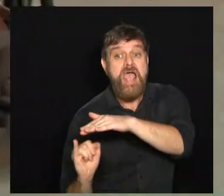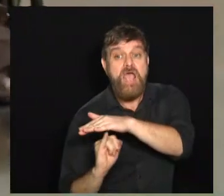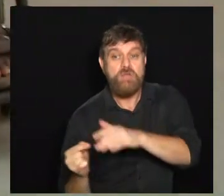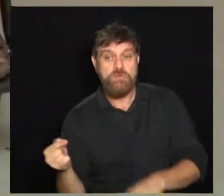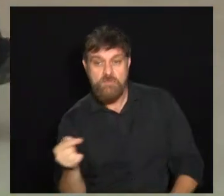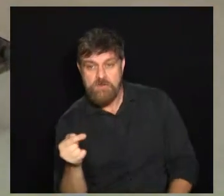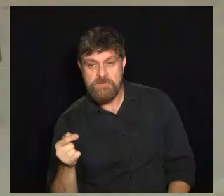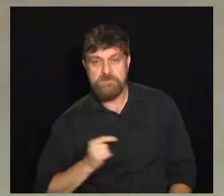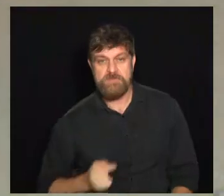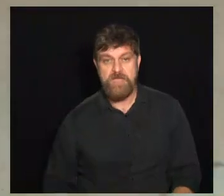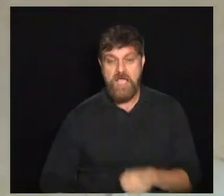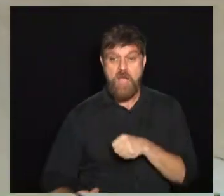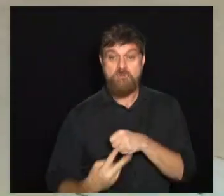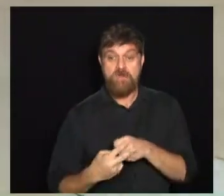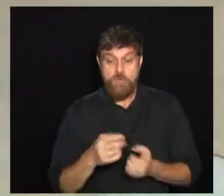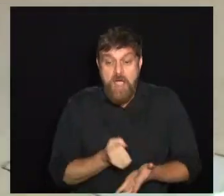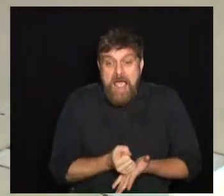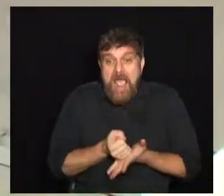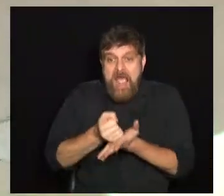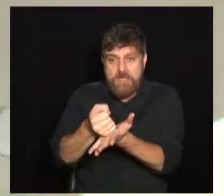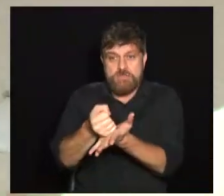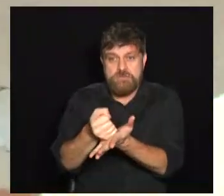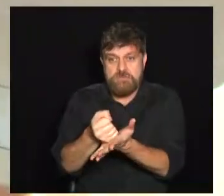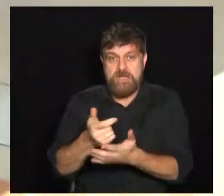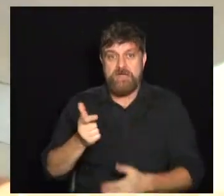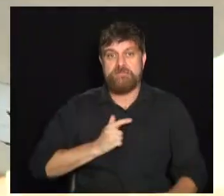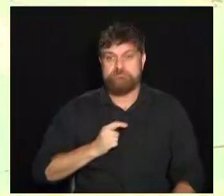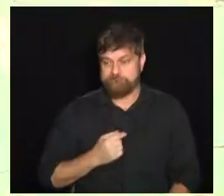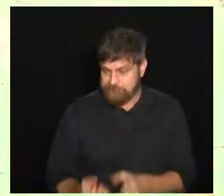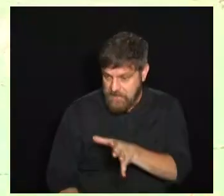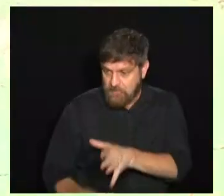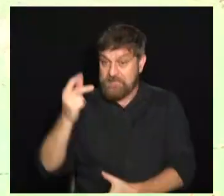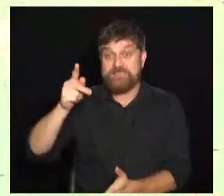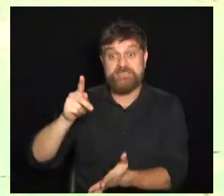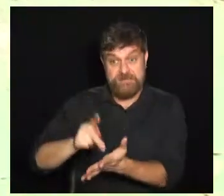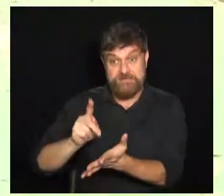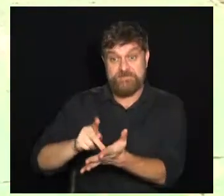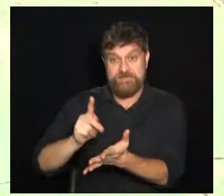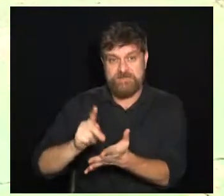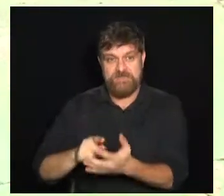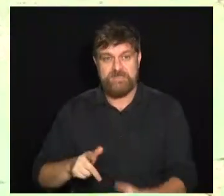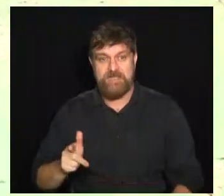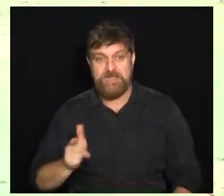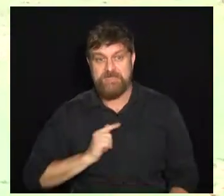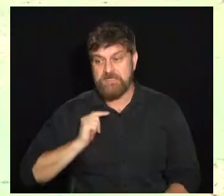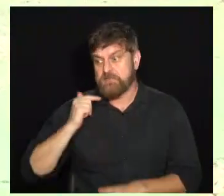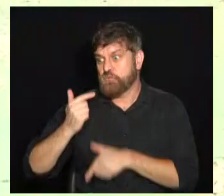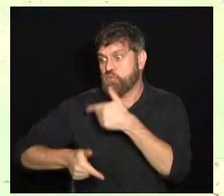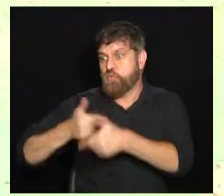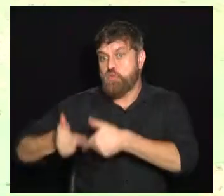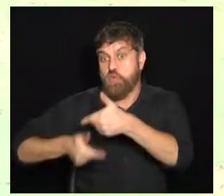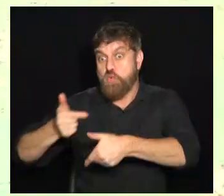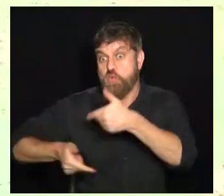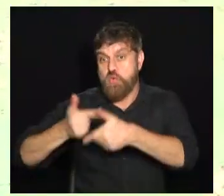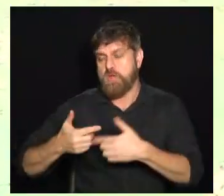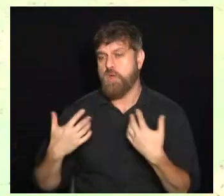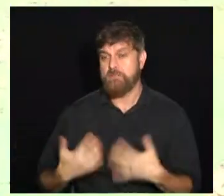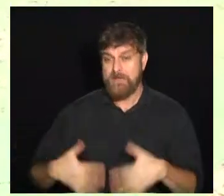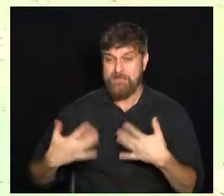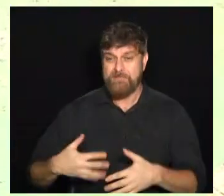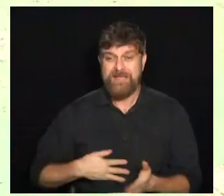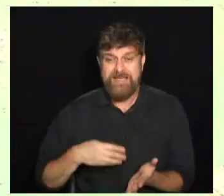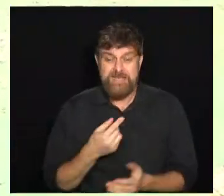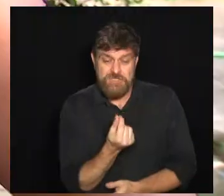o verbo ajudar é muito bem conjugado. É que sobra trabalho e, às vezes,